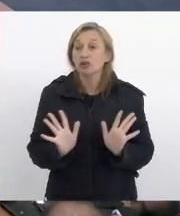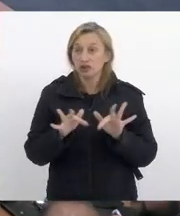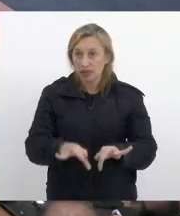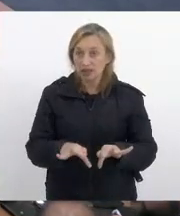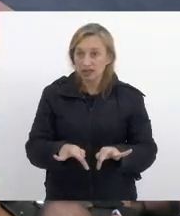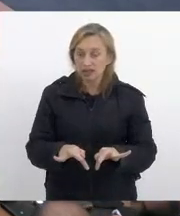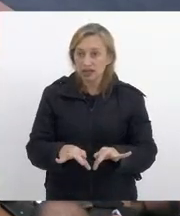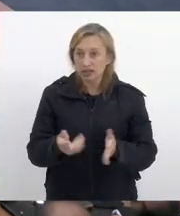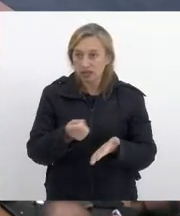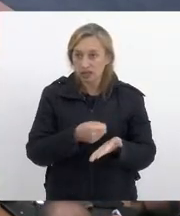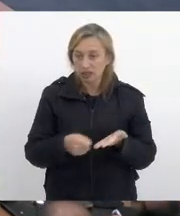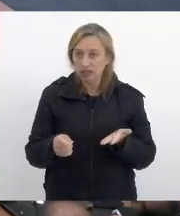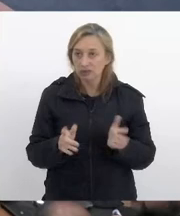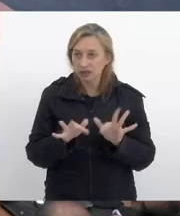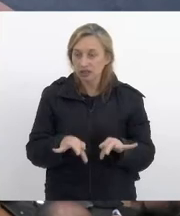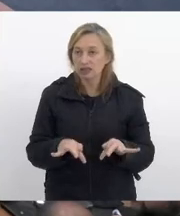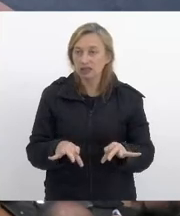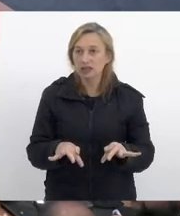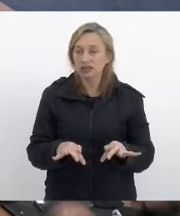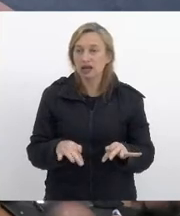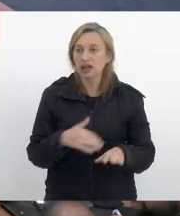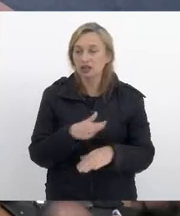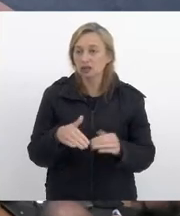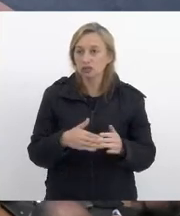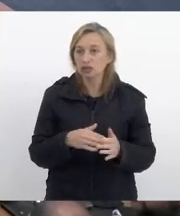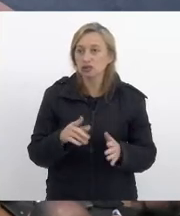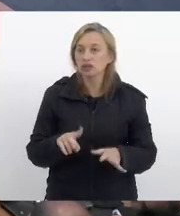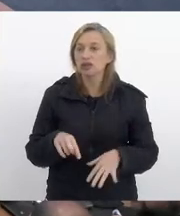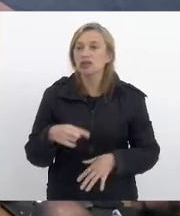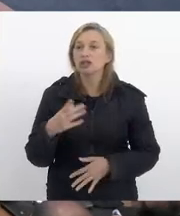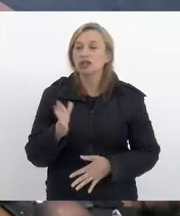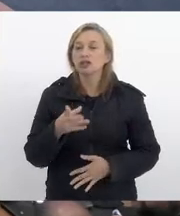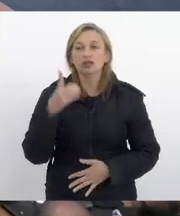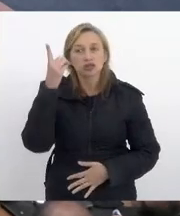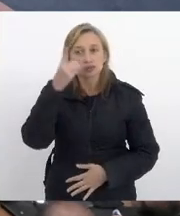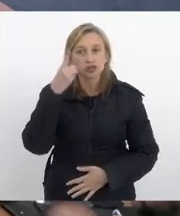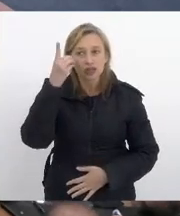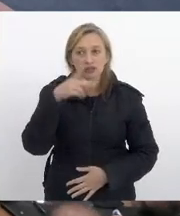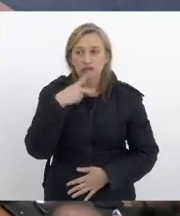encerrar, então, os inscritos. Está encerrado os inscritos, depois eu vou passar a palavra aos deputados.